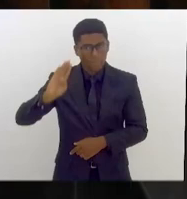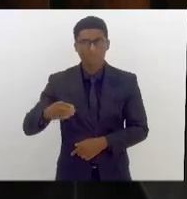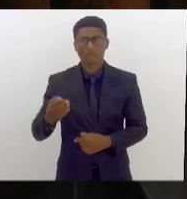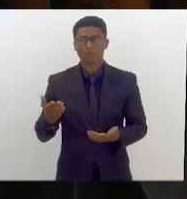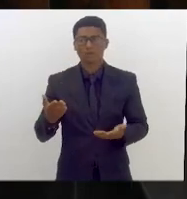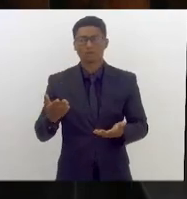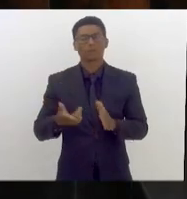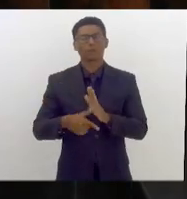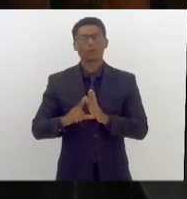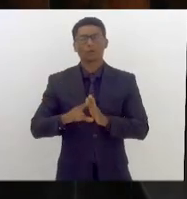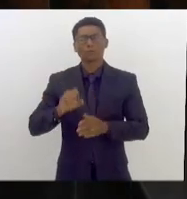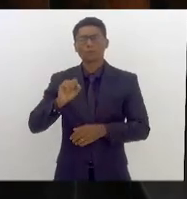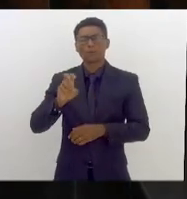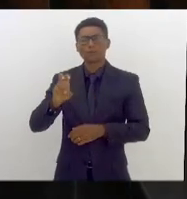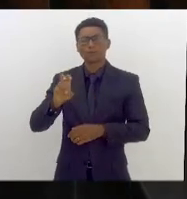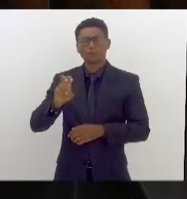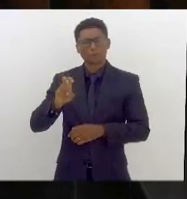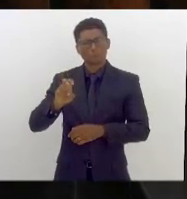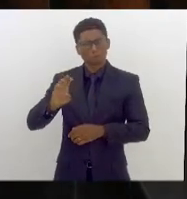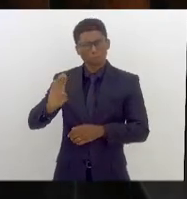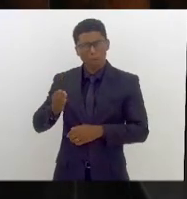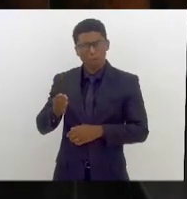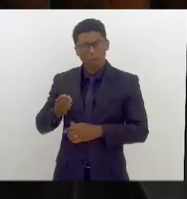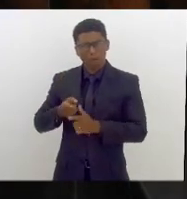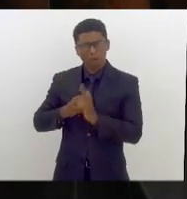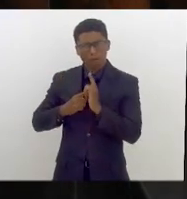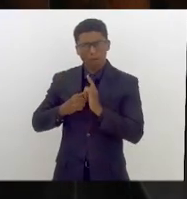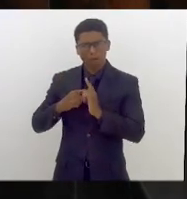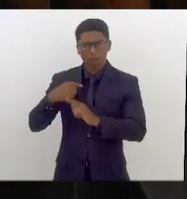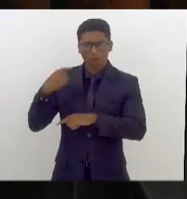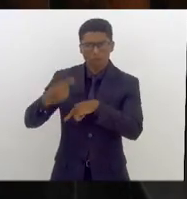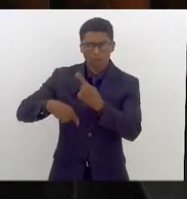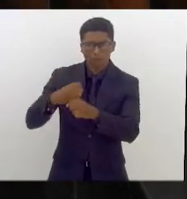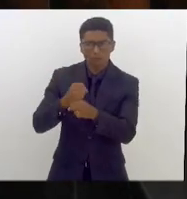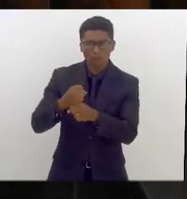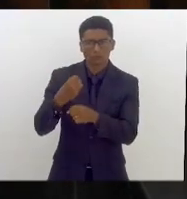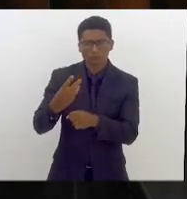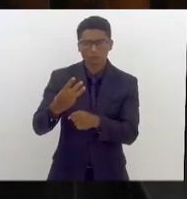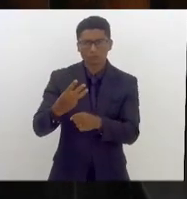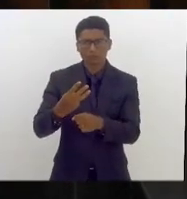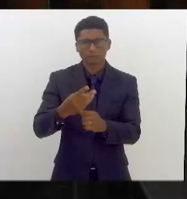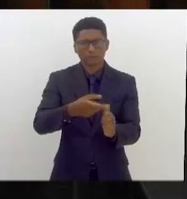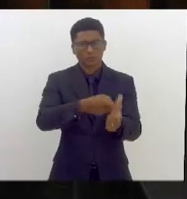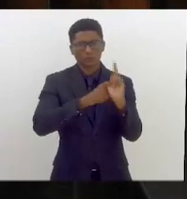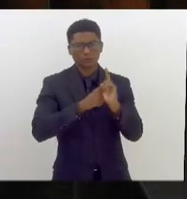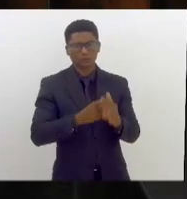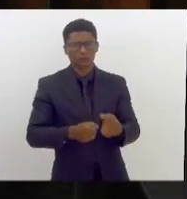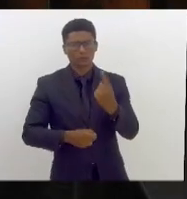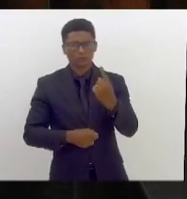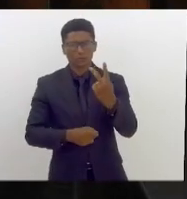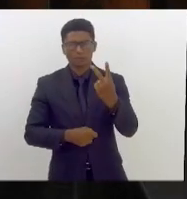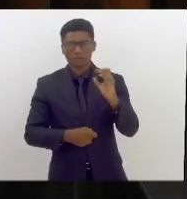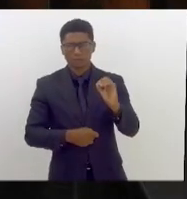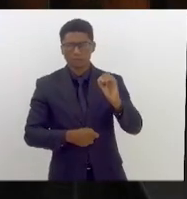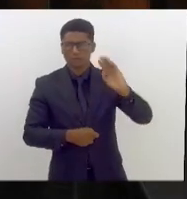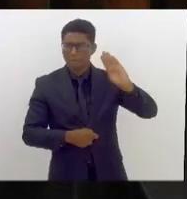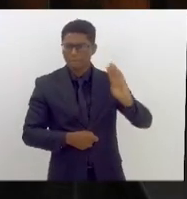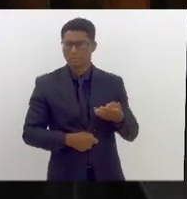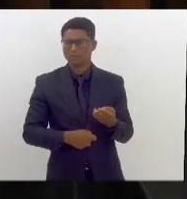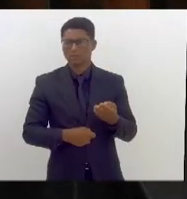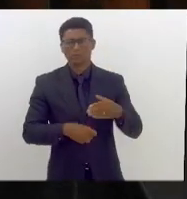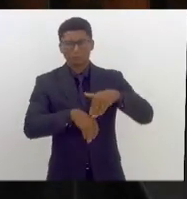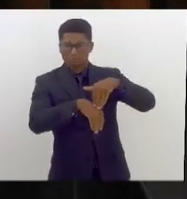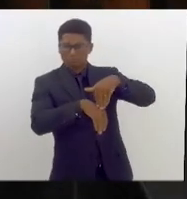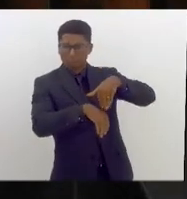devia 85 quando entrou no regime e quando saiu do regime, depois de três anos, devia 120 bi. Devia mais.